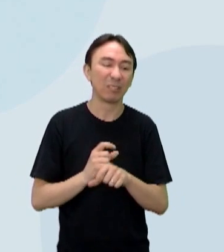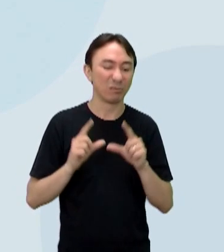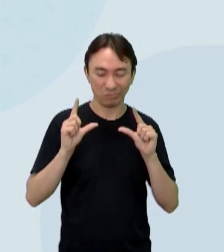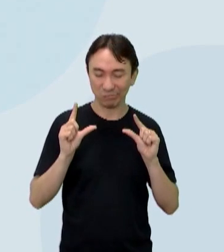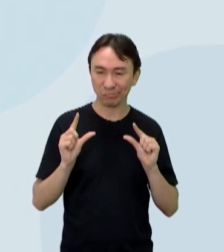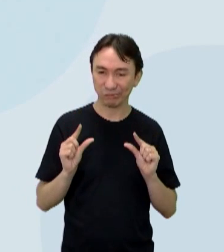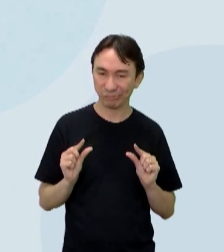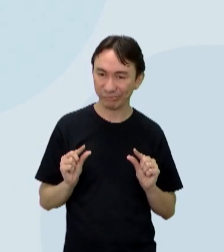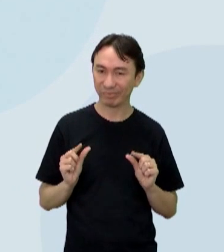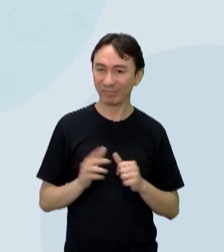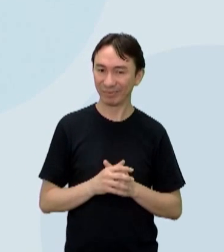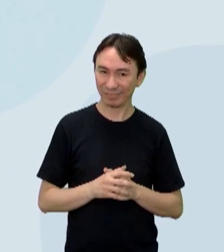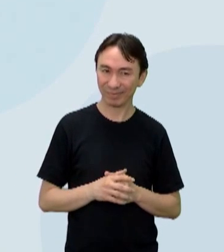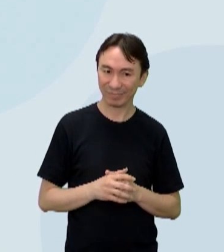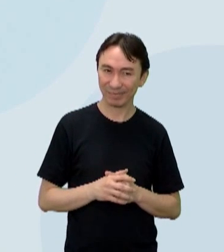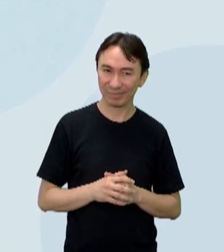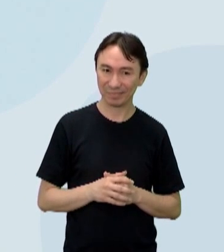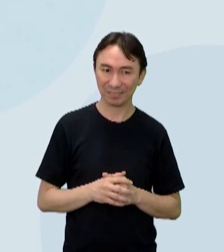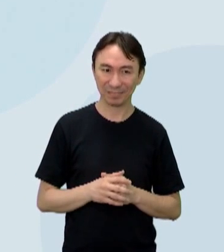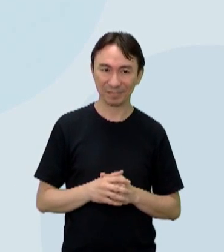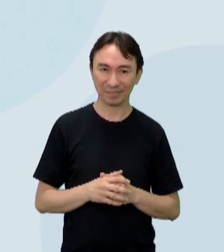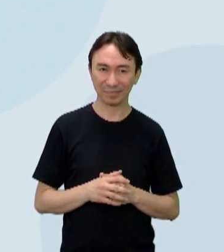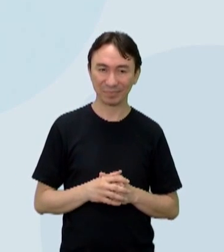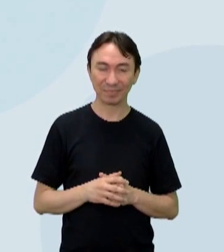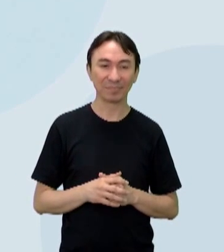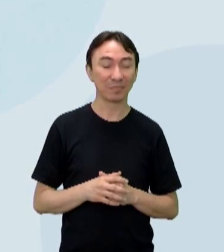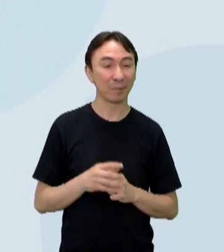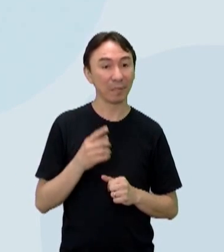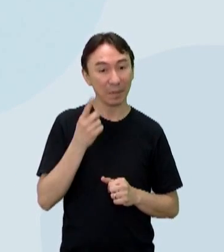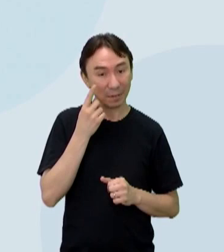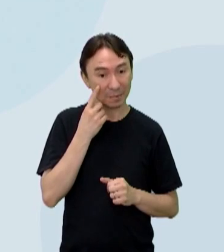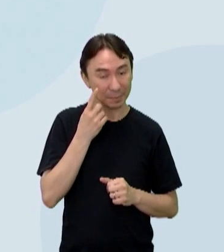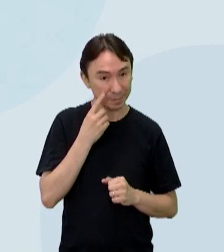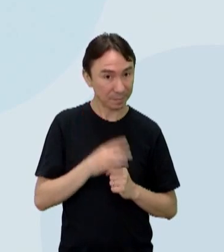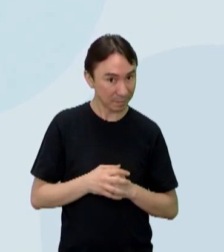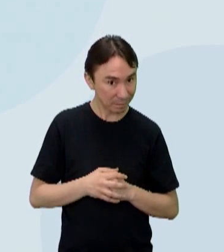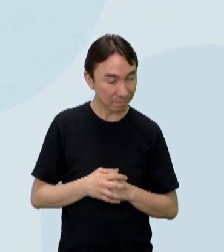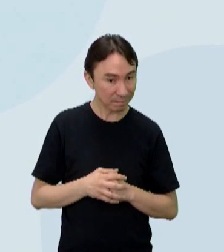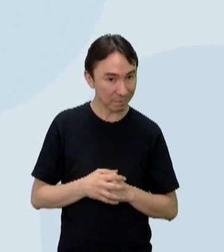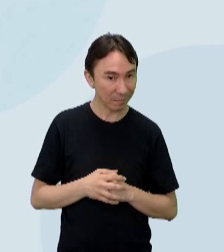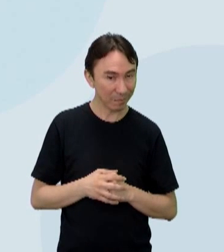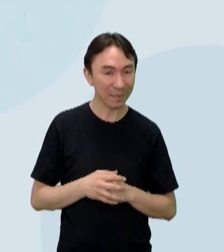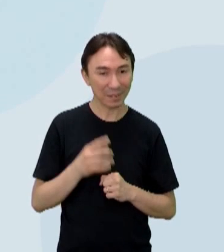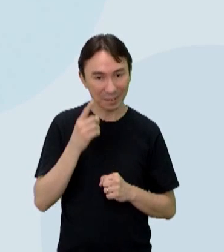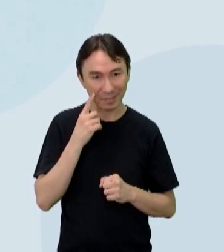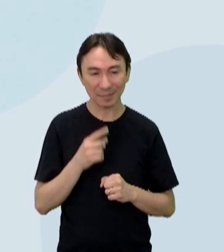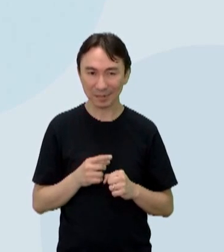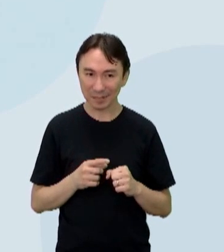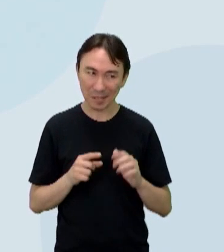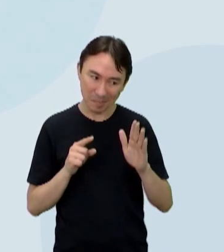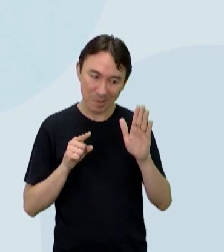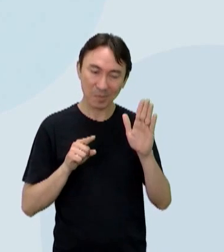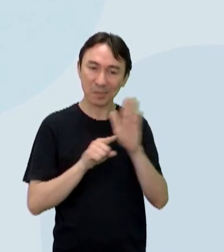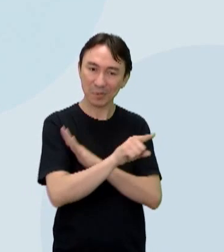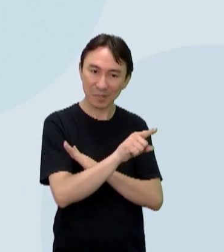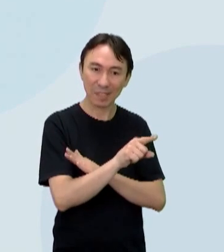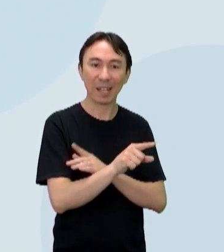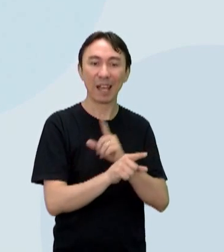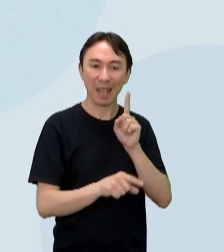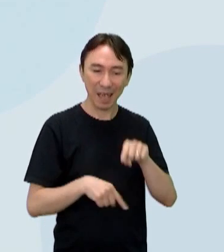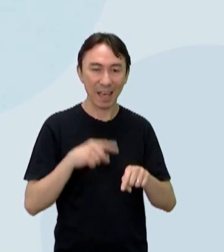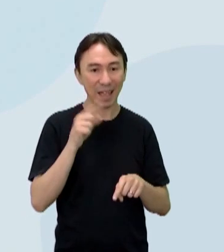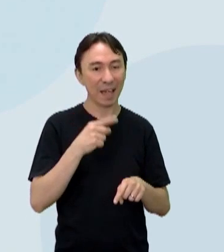com a caneta aqui para... Já estou com a caneta. Olha só, o enunciado passa por isso aqui, certo? Ó,